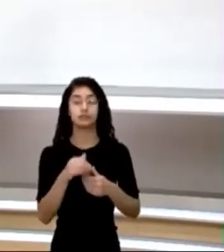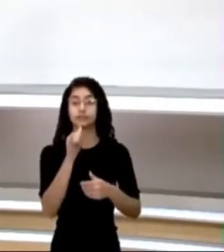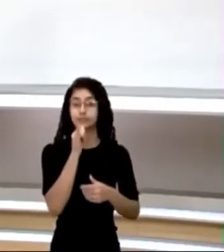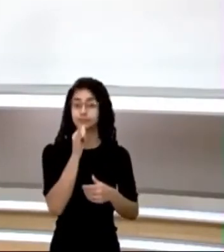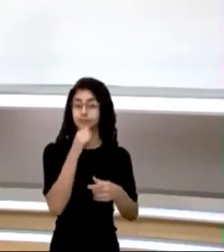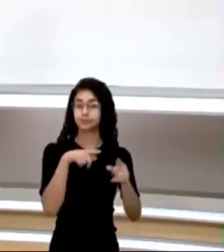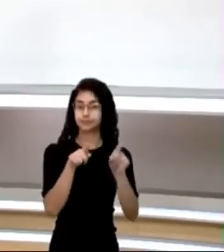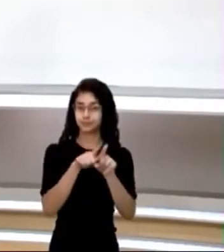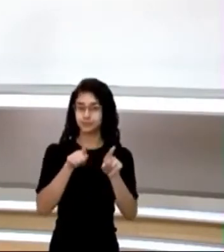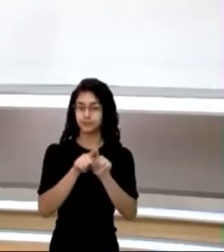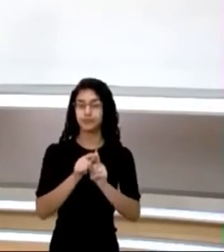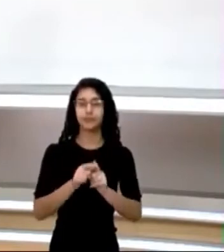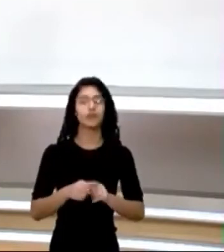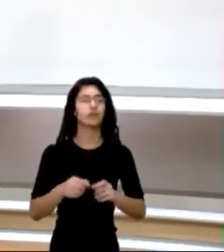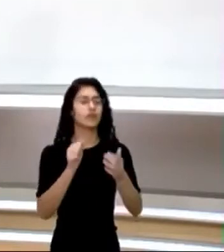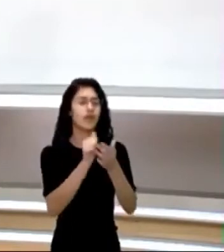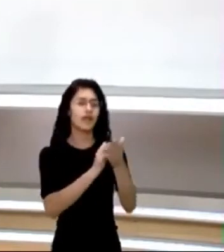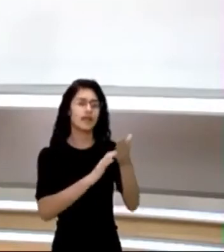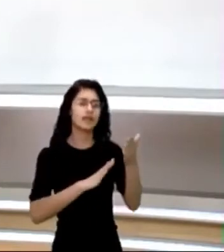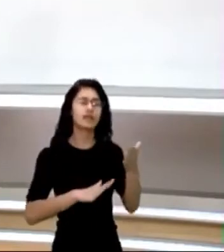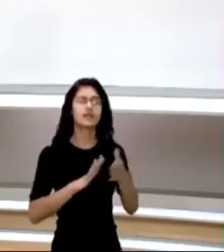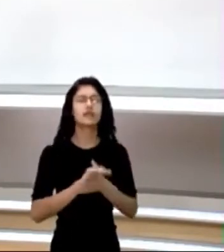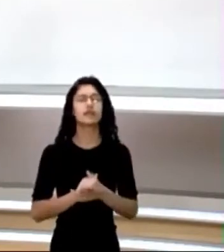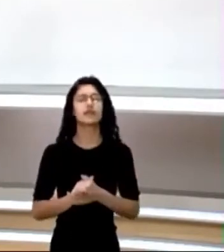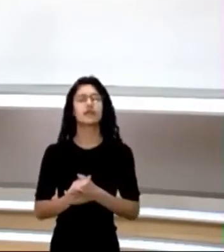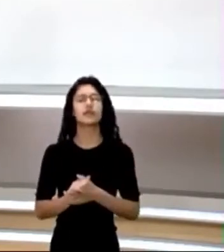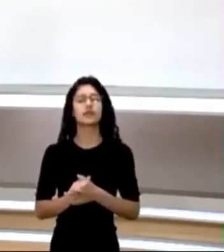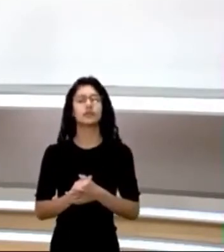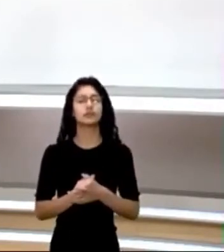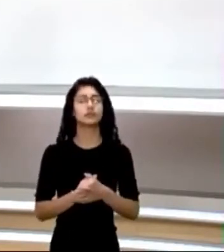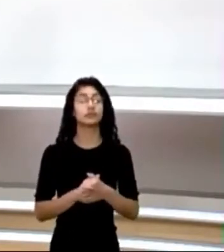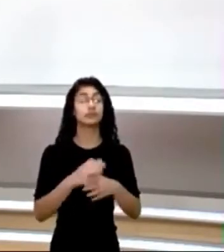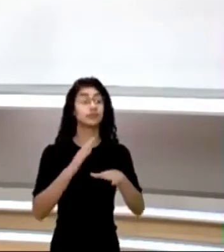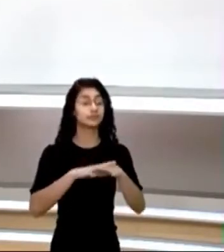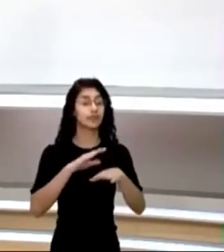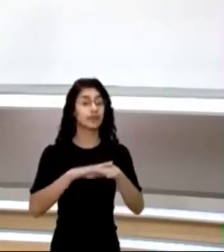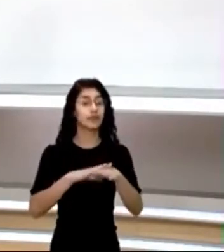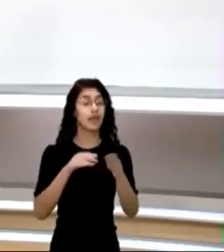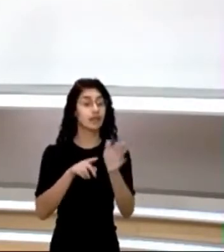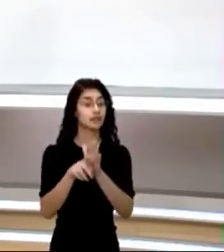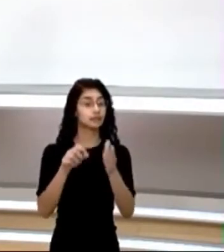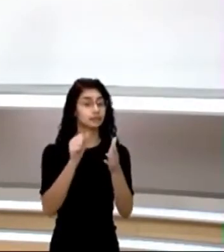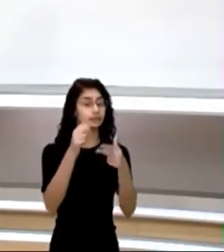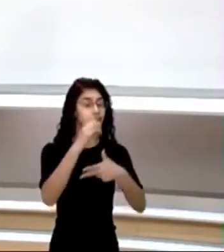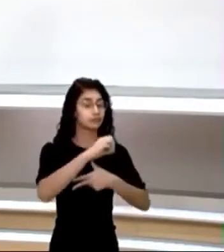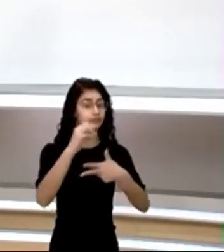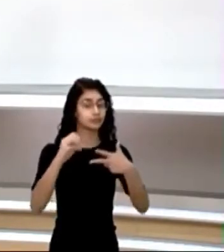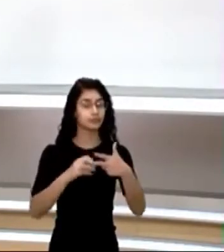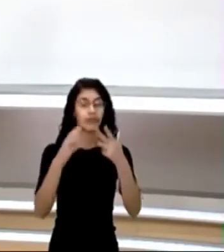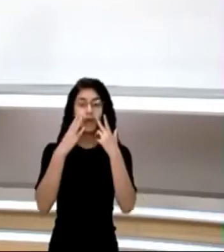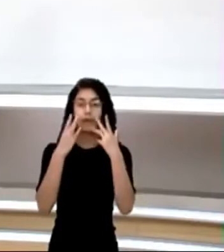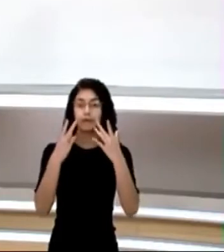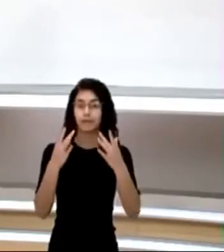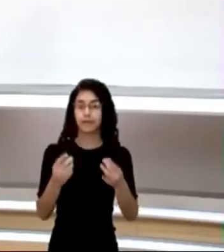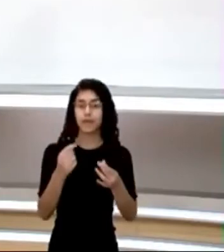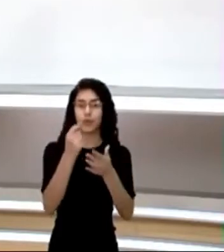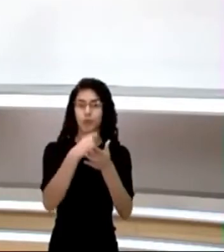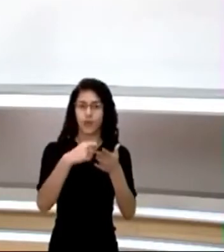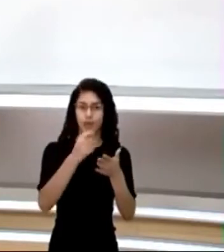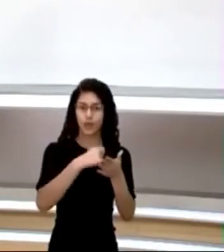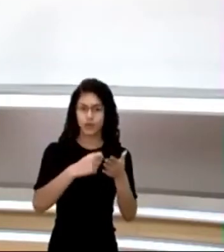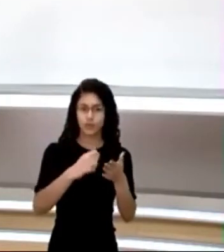e fazer alguns exercícios parecidos com os que vocês vão fazer nas questões aí do Enem. Então, fique ligadinho,